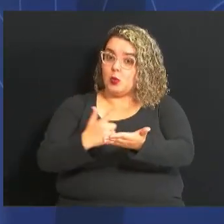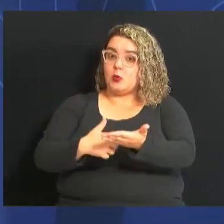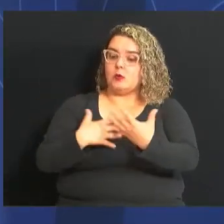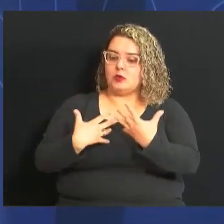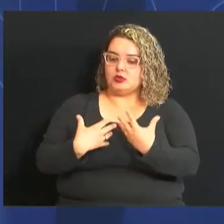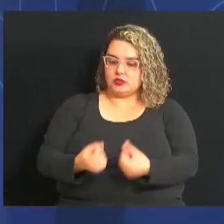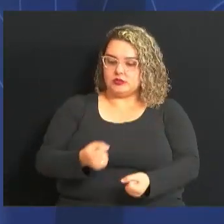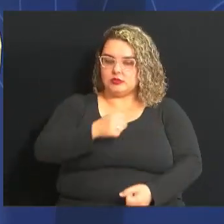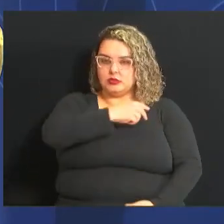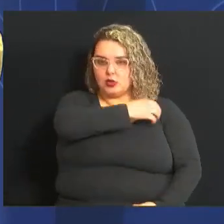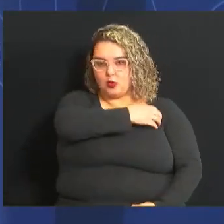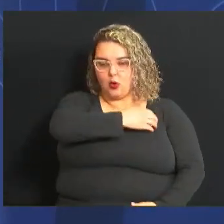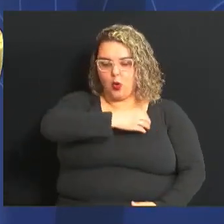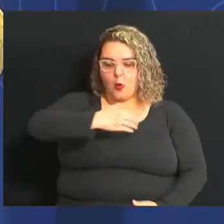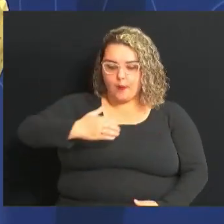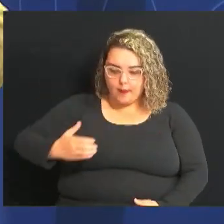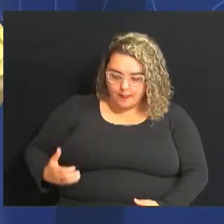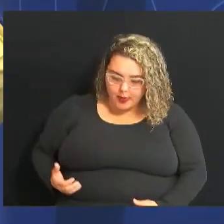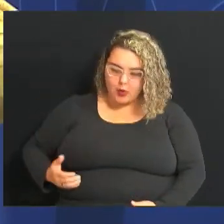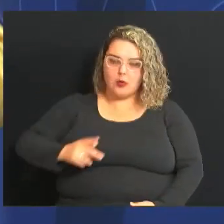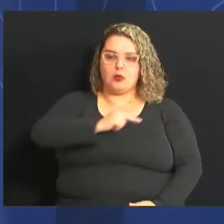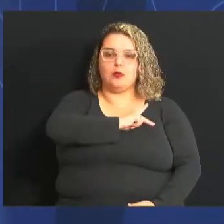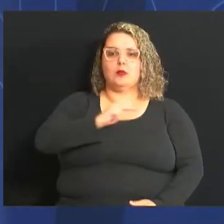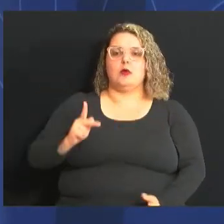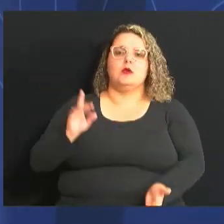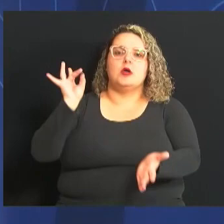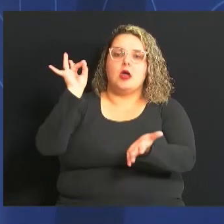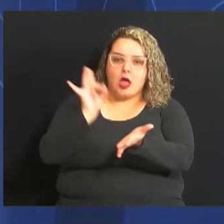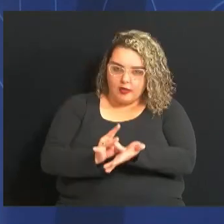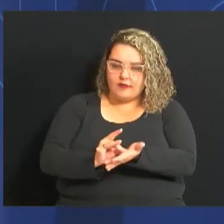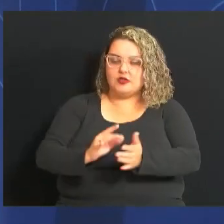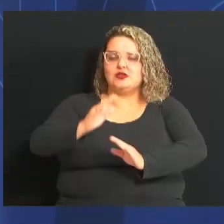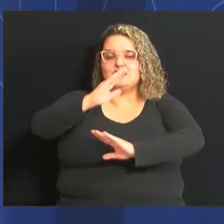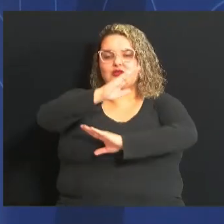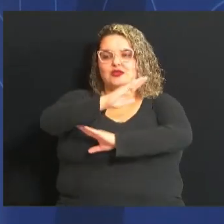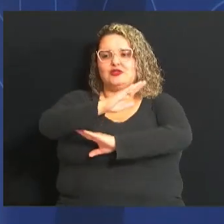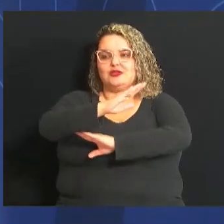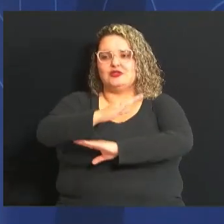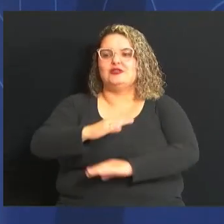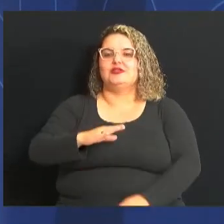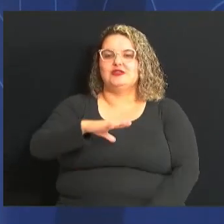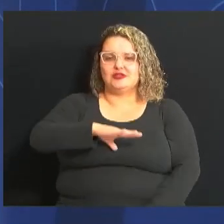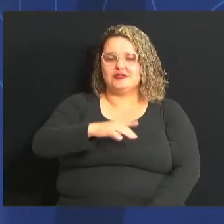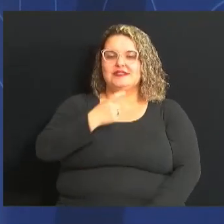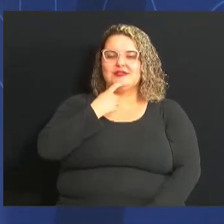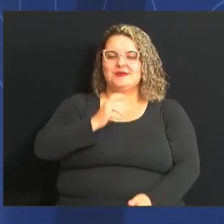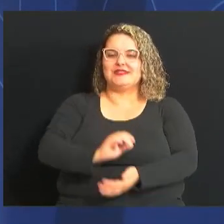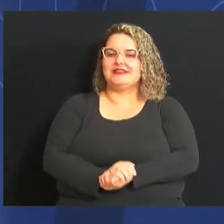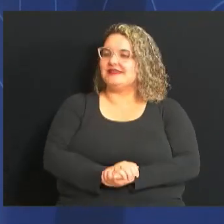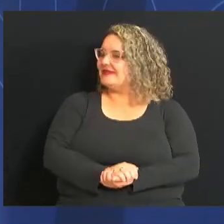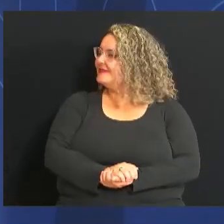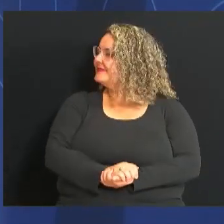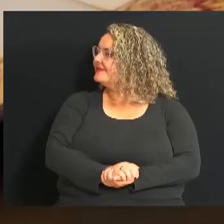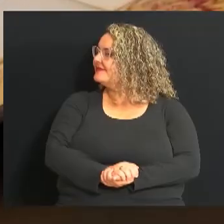do Legislativo como presidente efetiva da Câmara Municipal de Campinas.